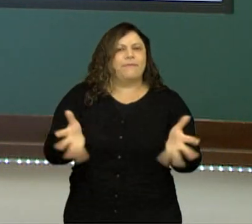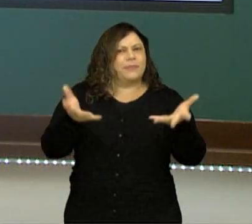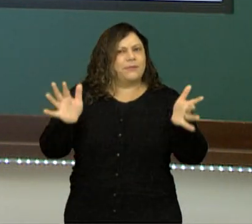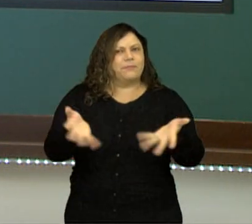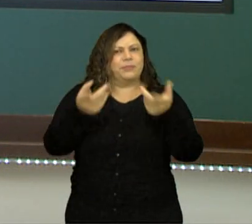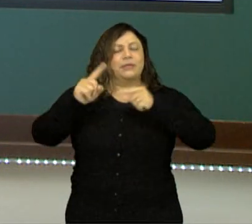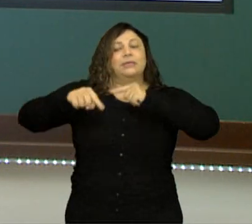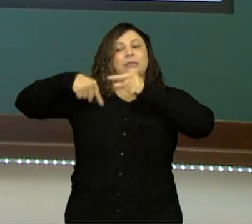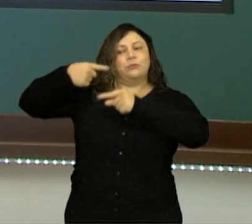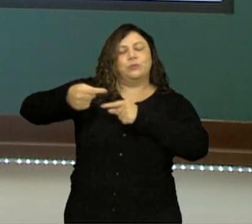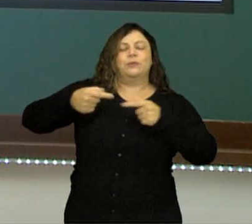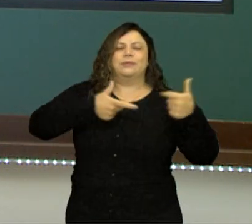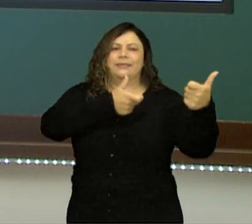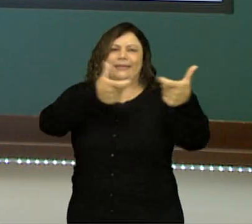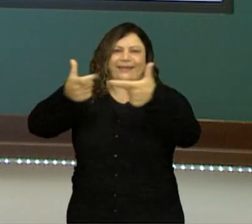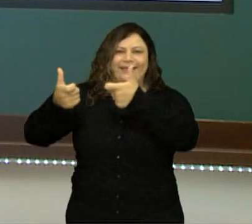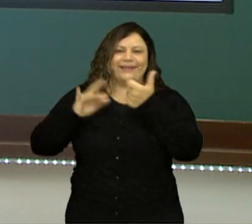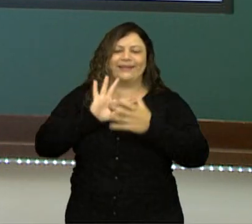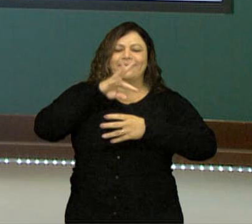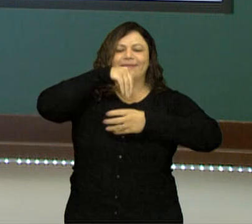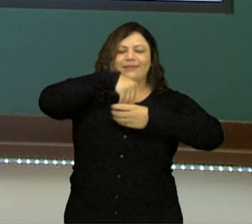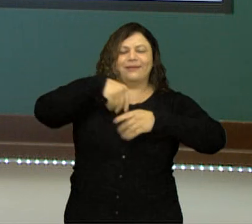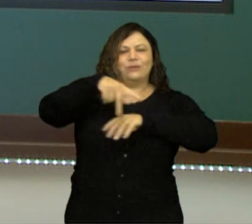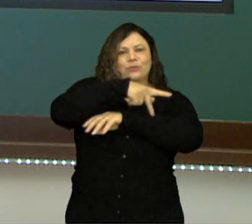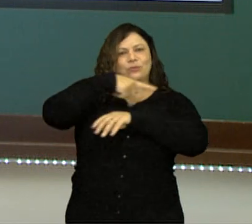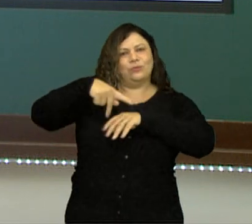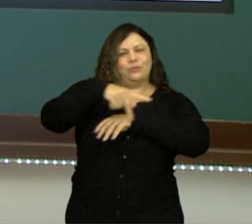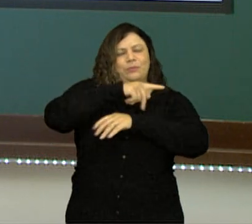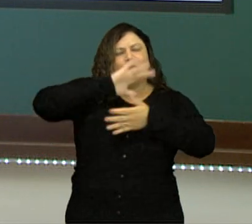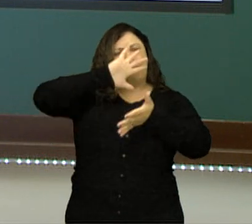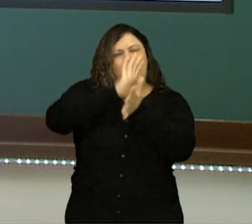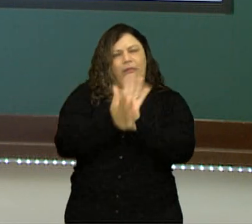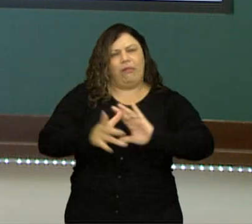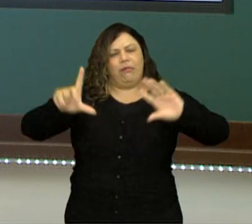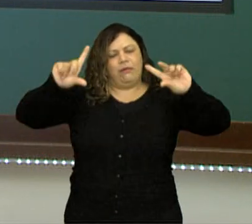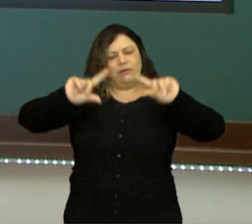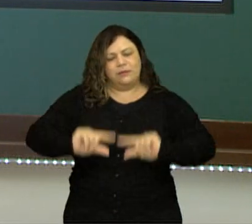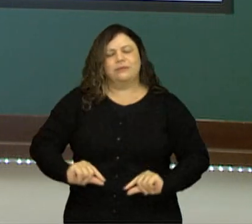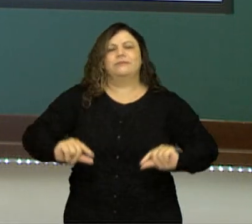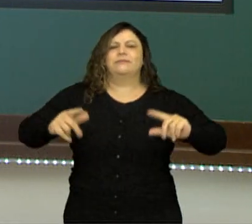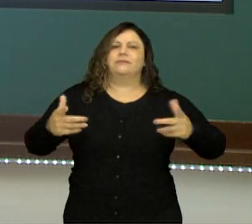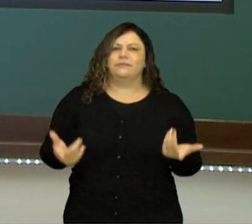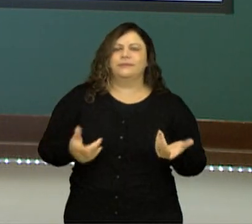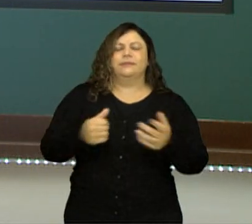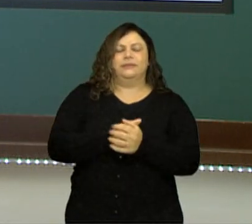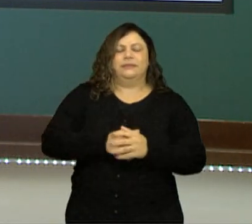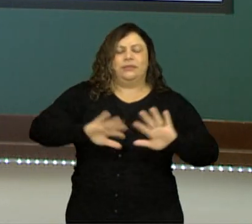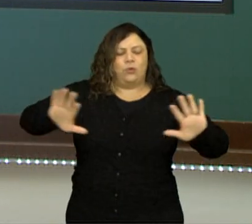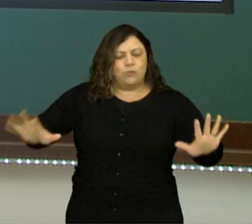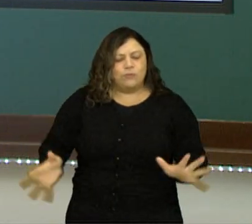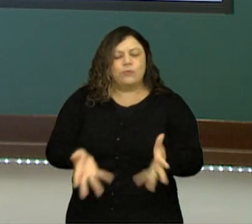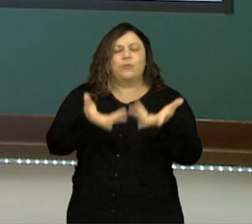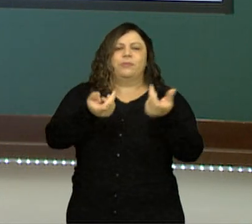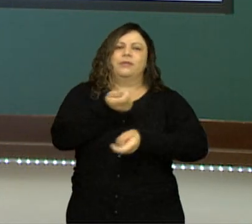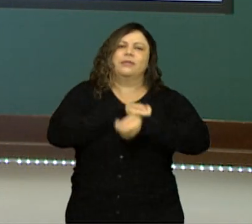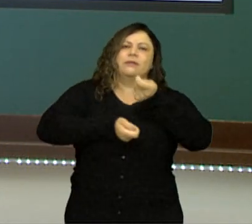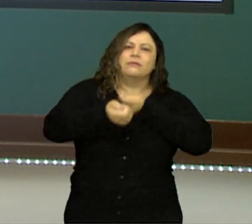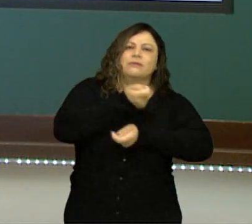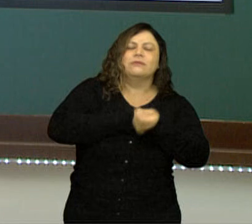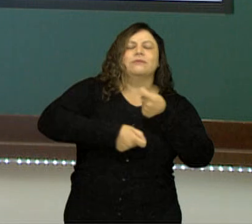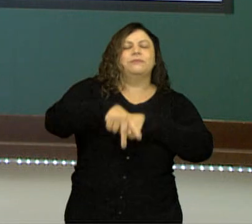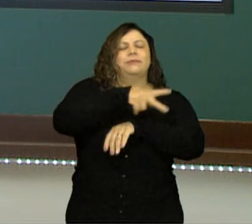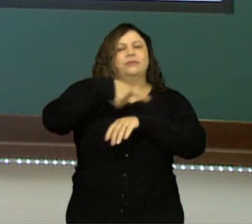que destruiu o país mais ainda do que a Primeira Guerra Mundial já vinha destruindo. Então a ideia de recuperar a economia do país,